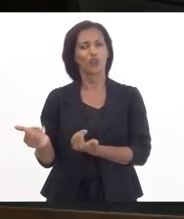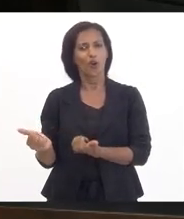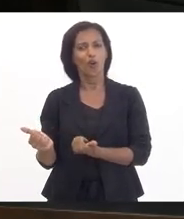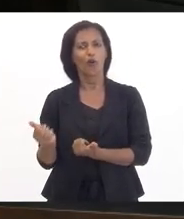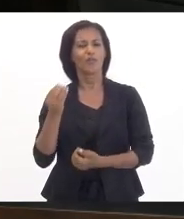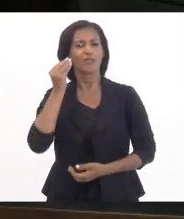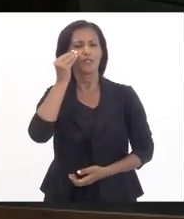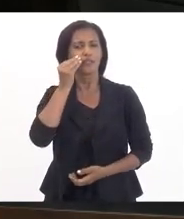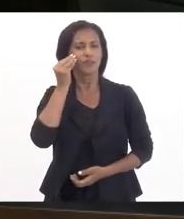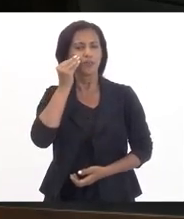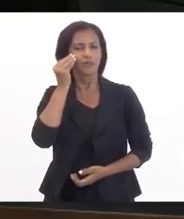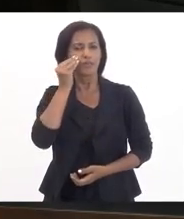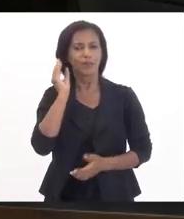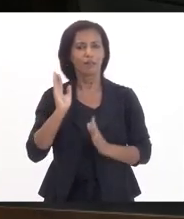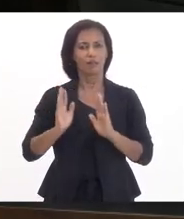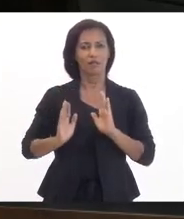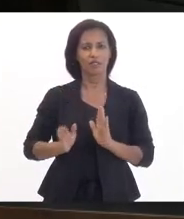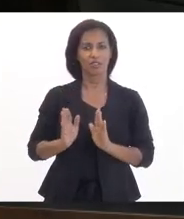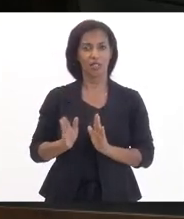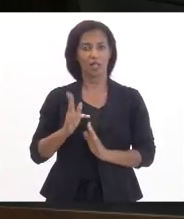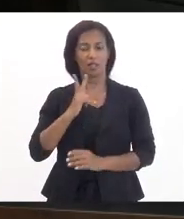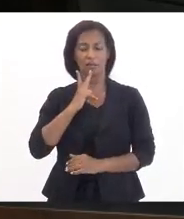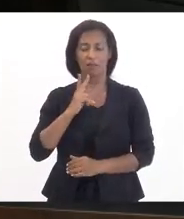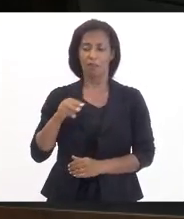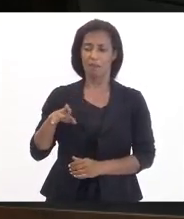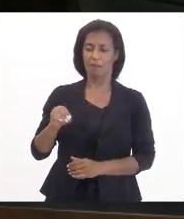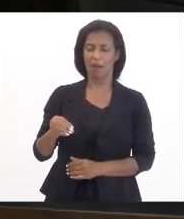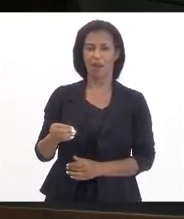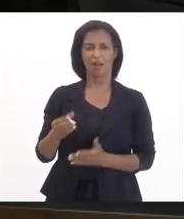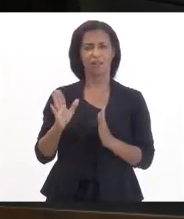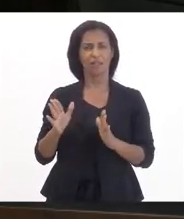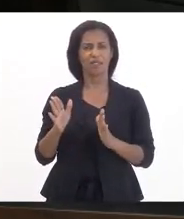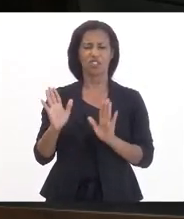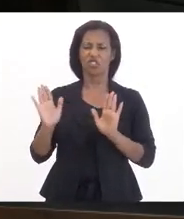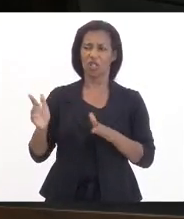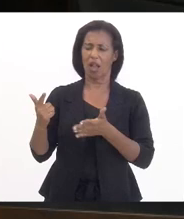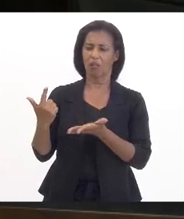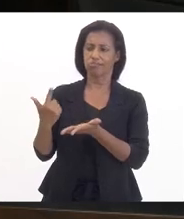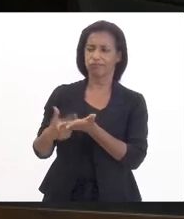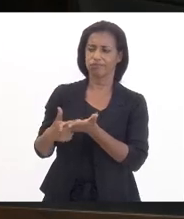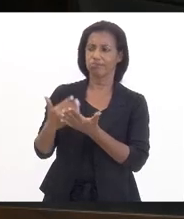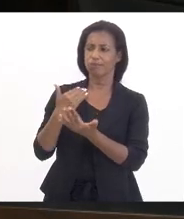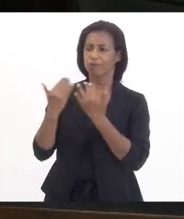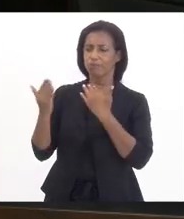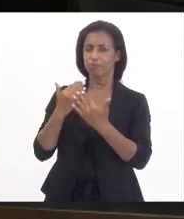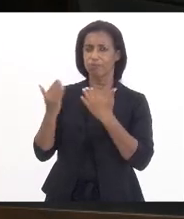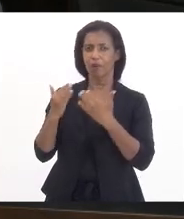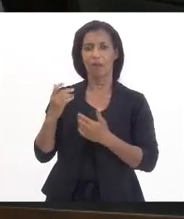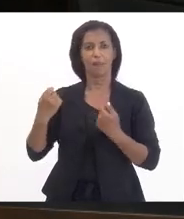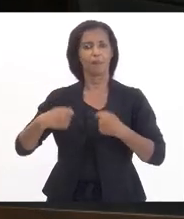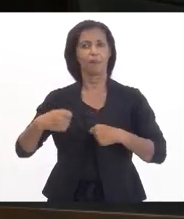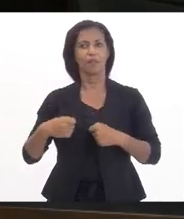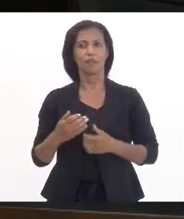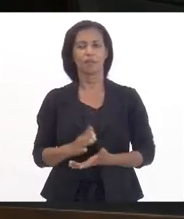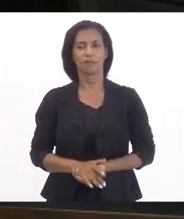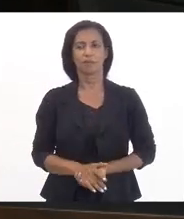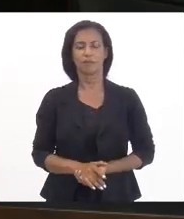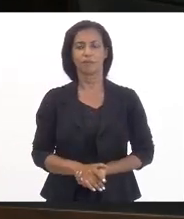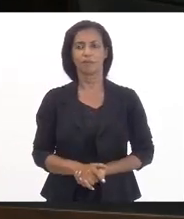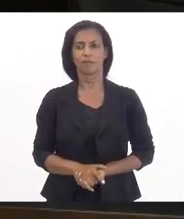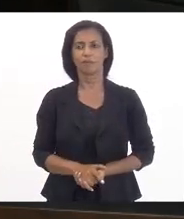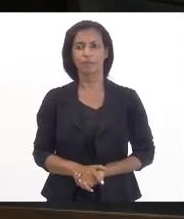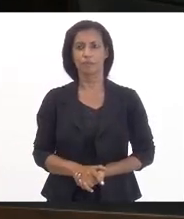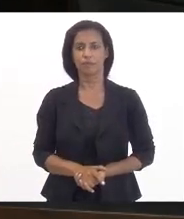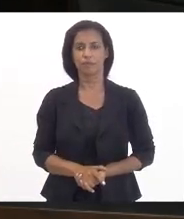policiais experientes para dizer, Márcio, que foi muito do que nós conversamos, que tinha que ser... Traz aqui, por favor,